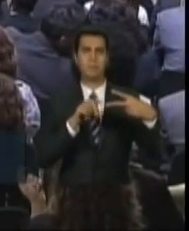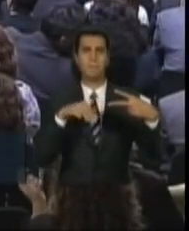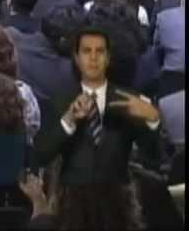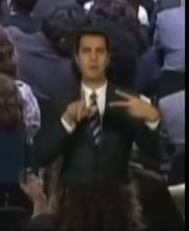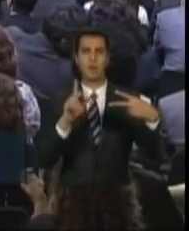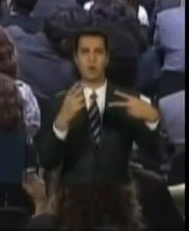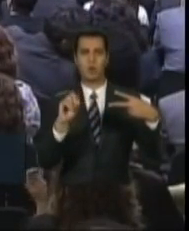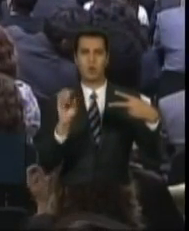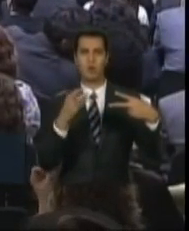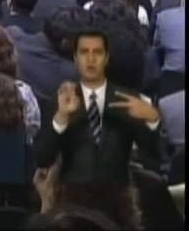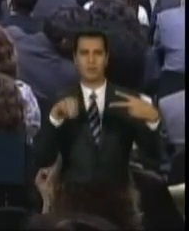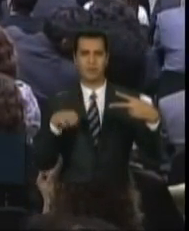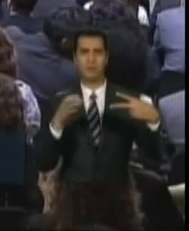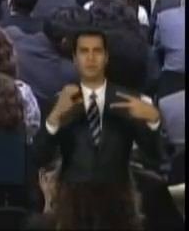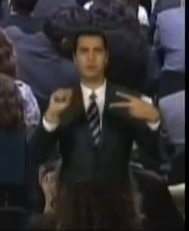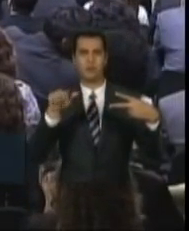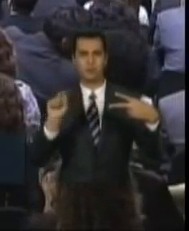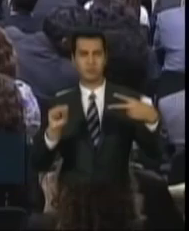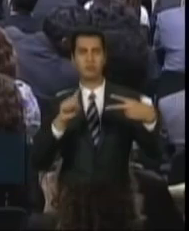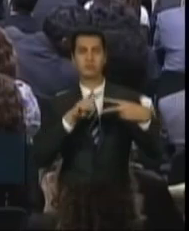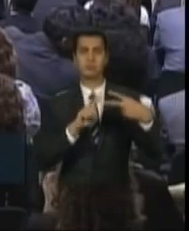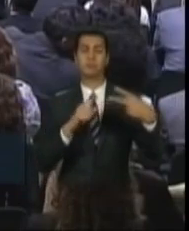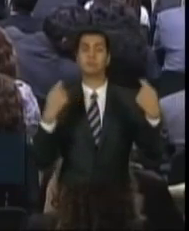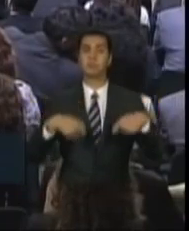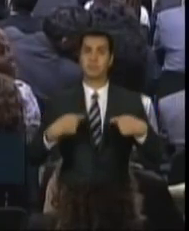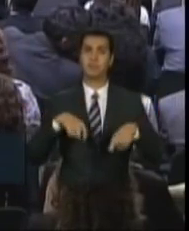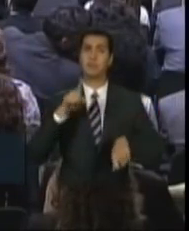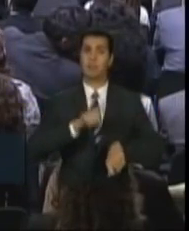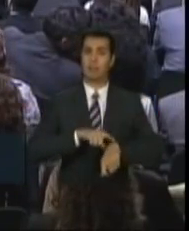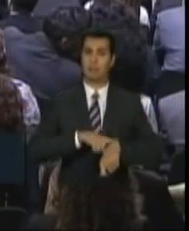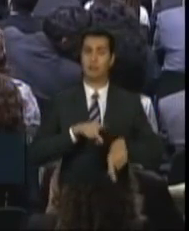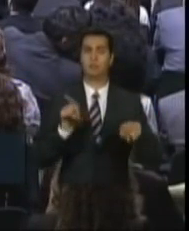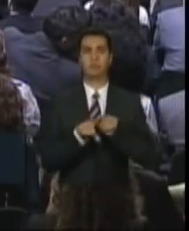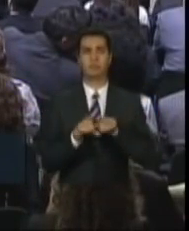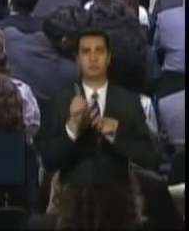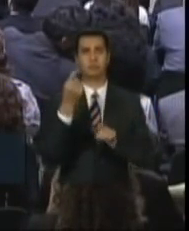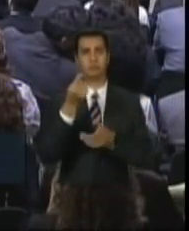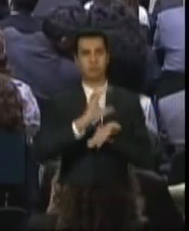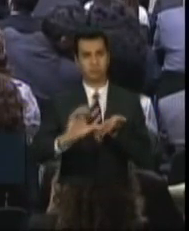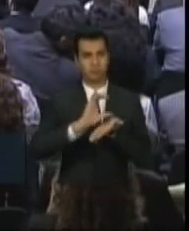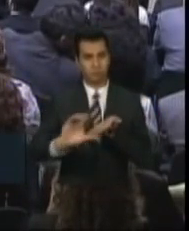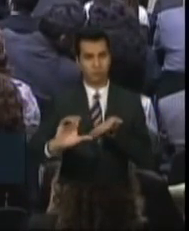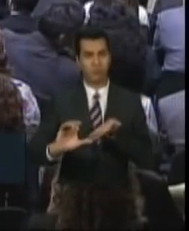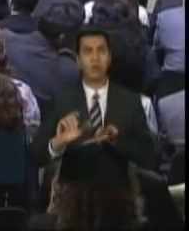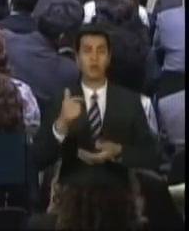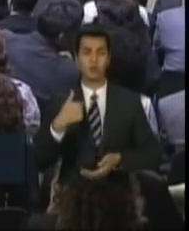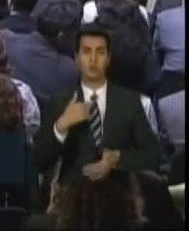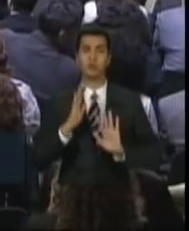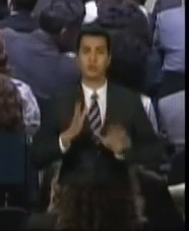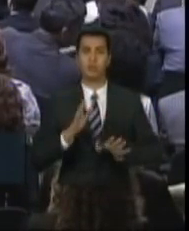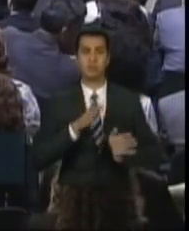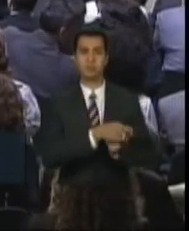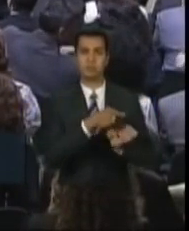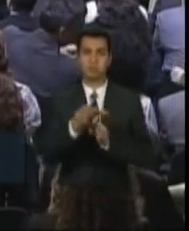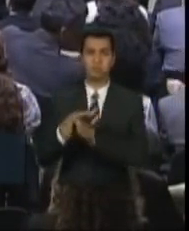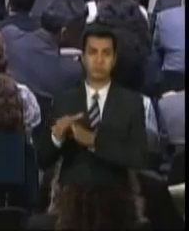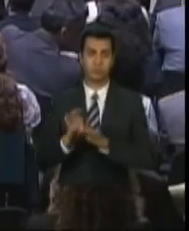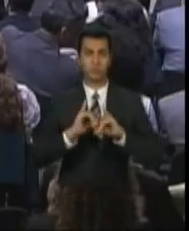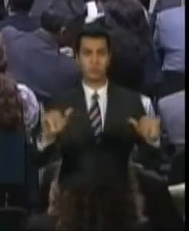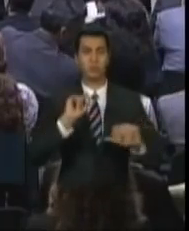tempo, dedicação e recursos. Tracei uma orientação bem clara. Fazer